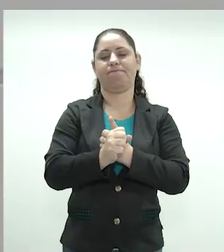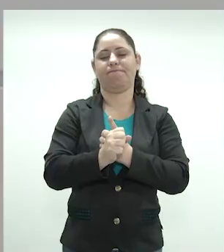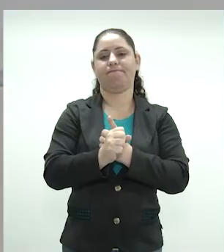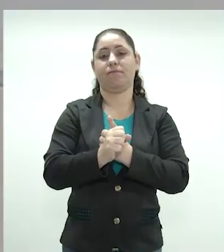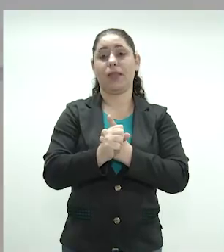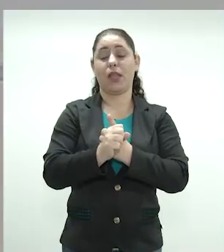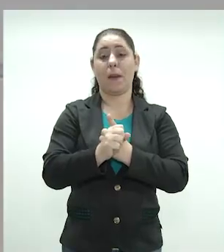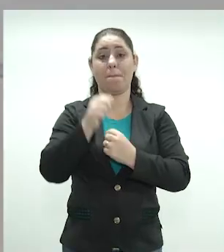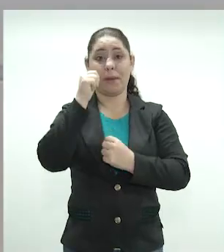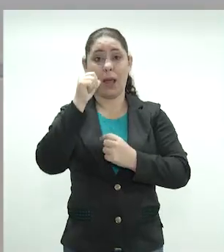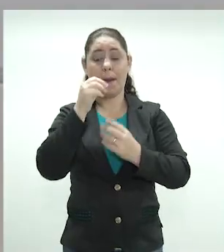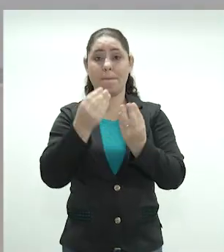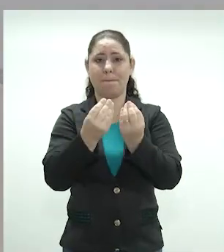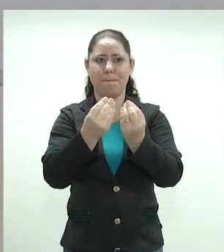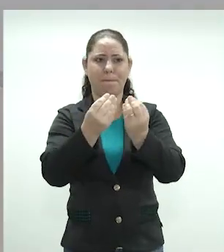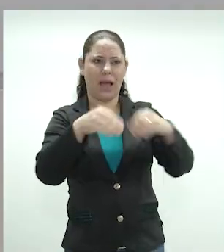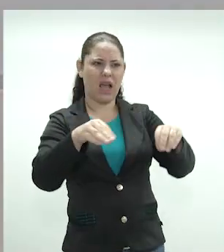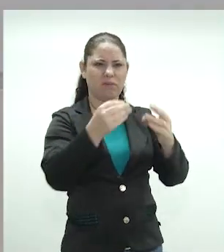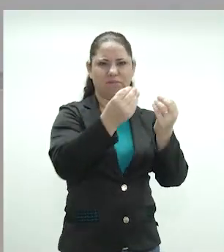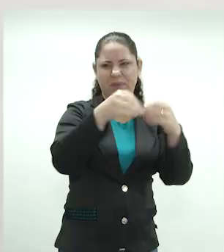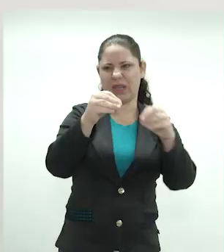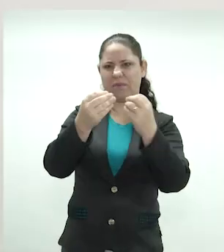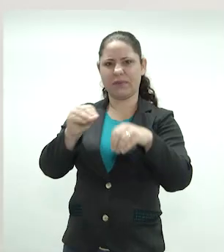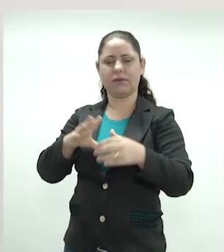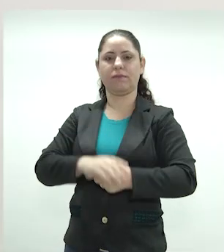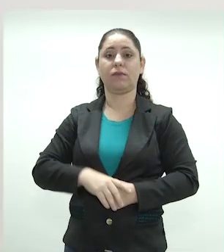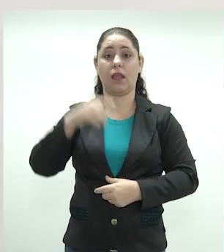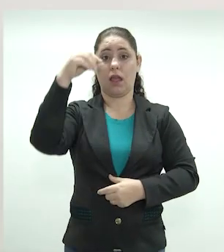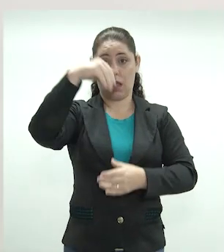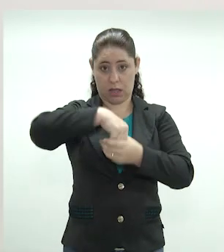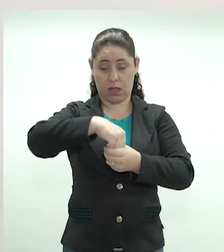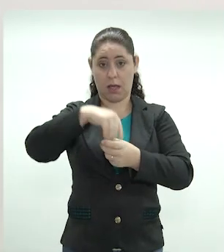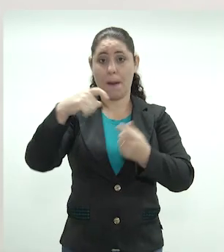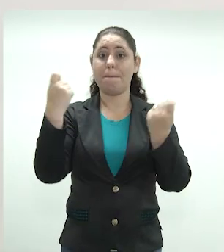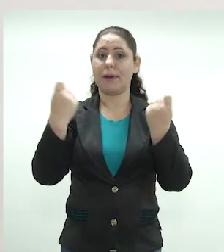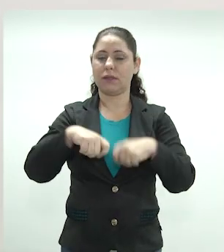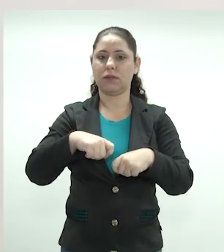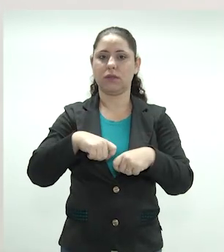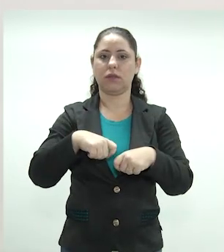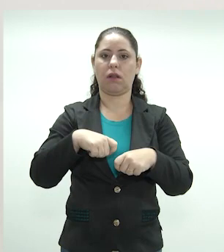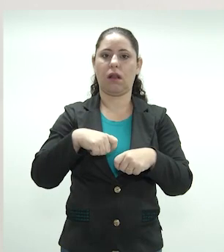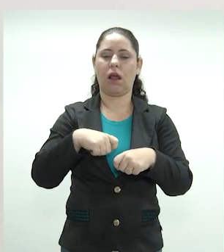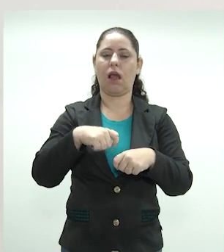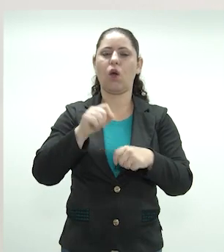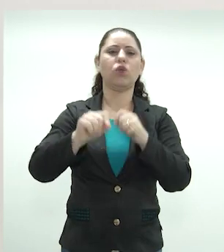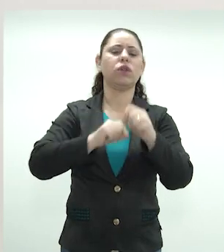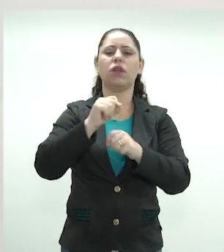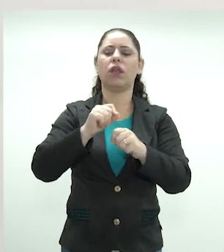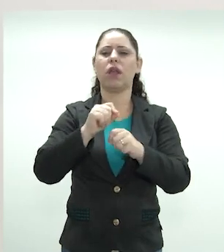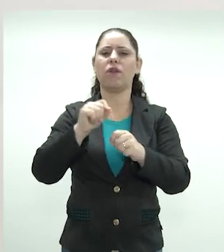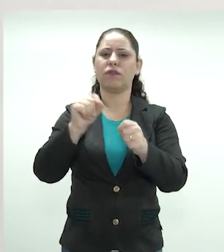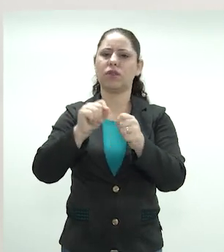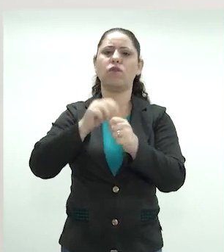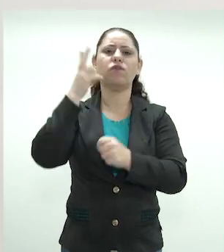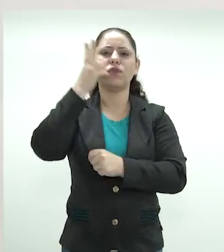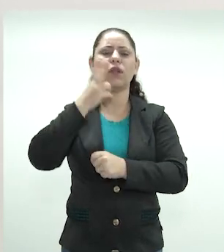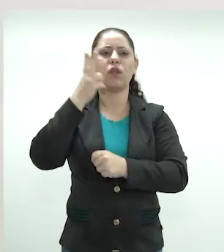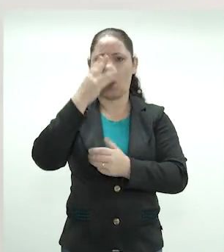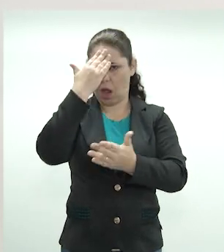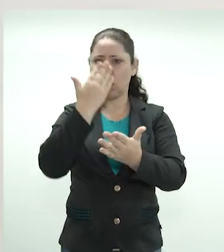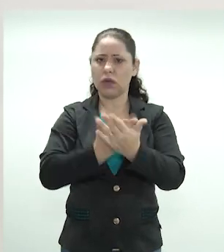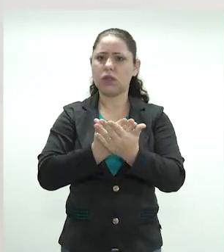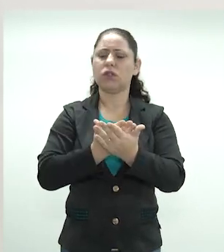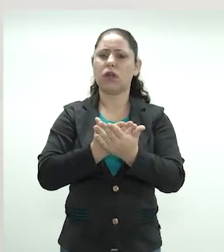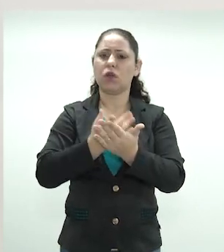nós mulheres precisamos quebrar esses paradigmas. Então aqui dentro, além da gente ter que ficar convencendo os colegas vereadores de